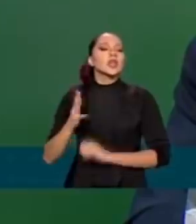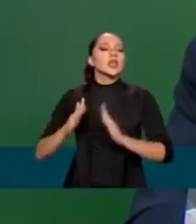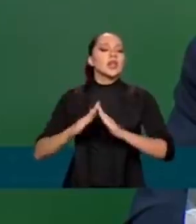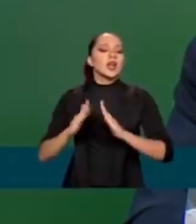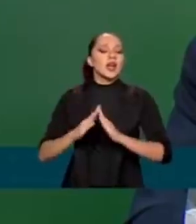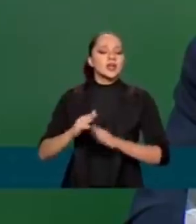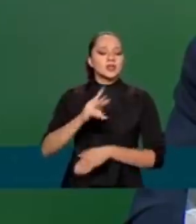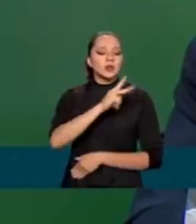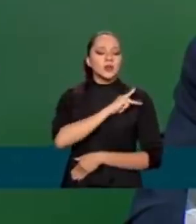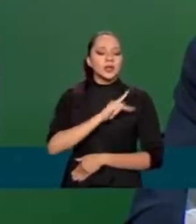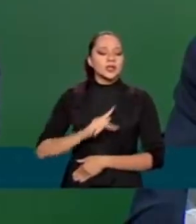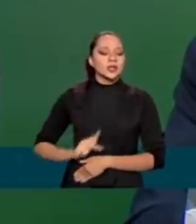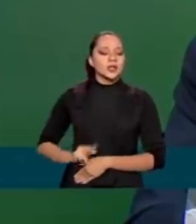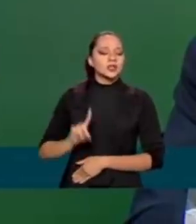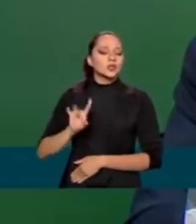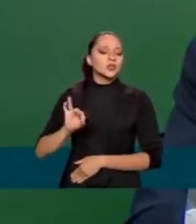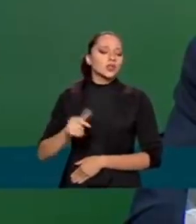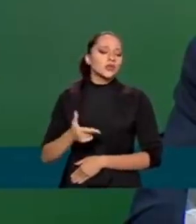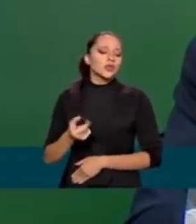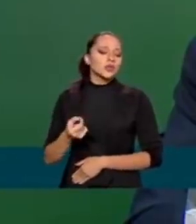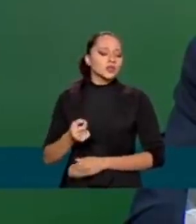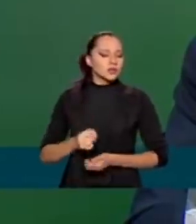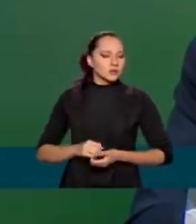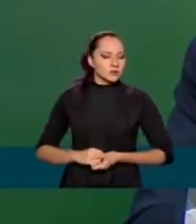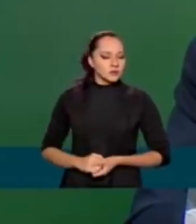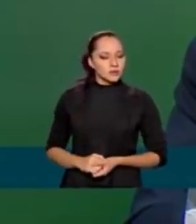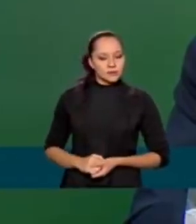dia 20?